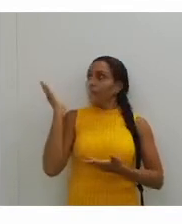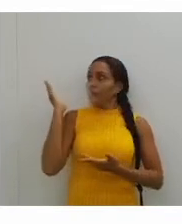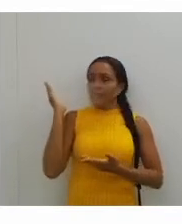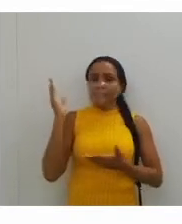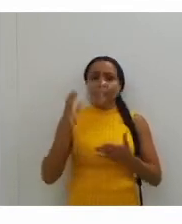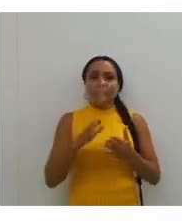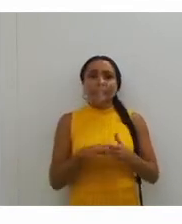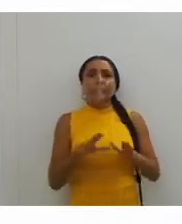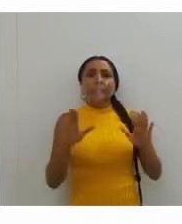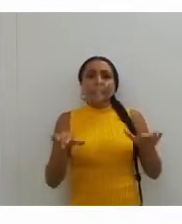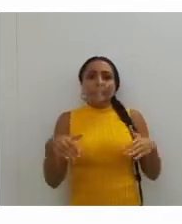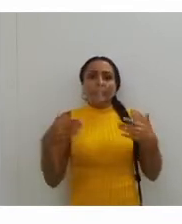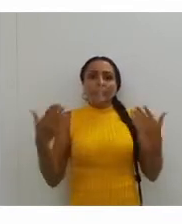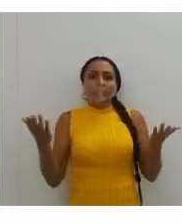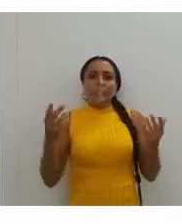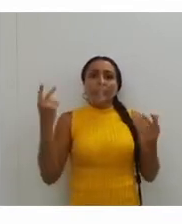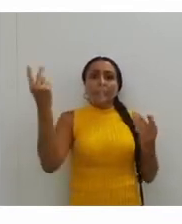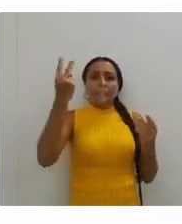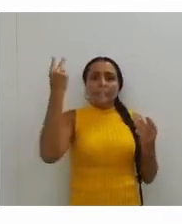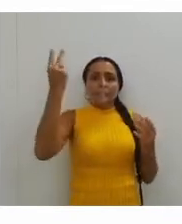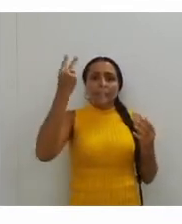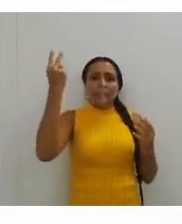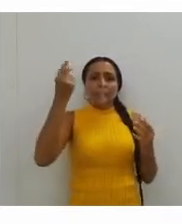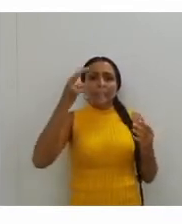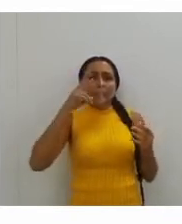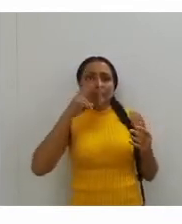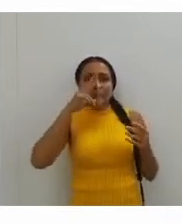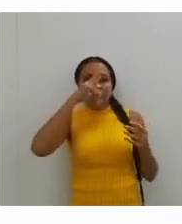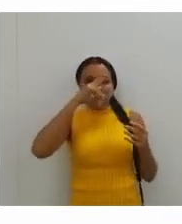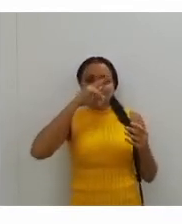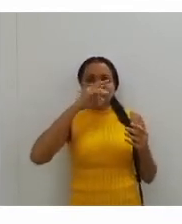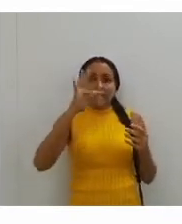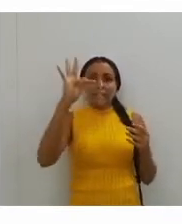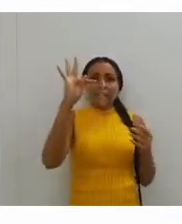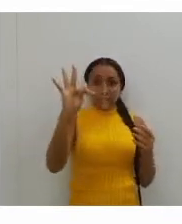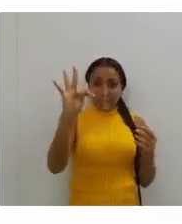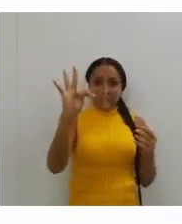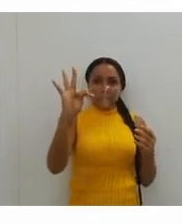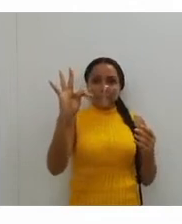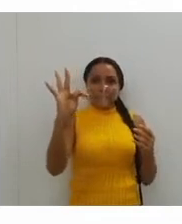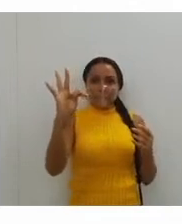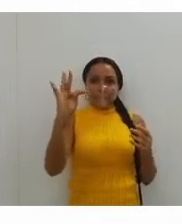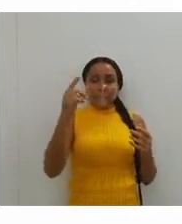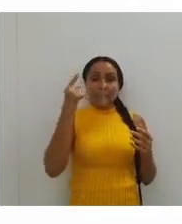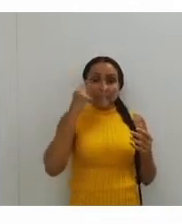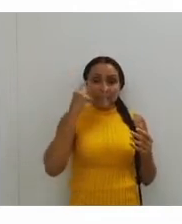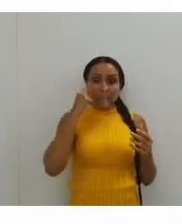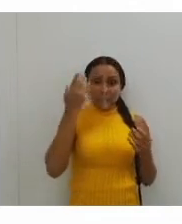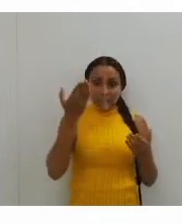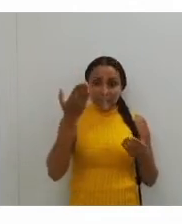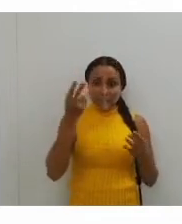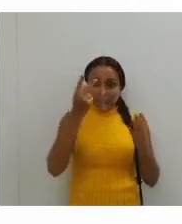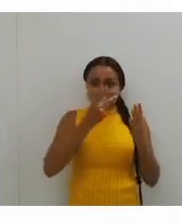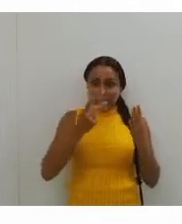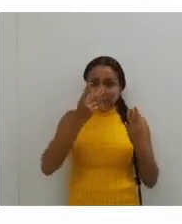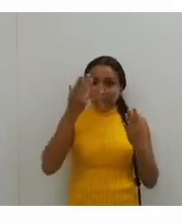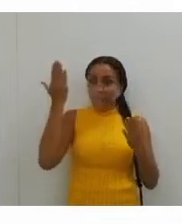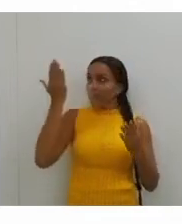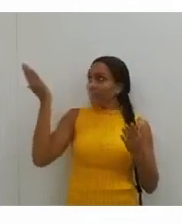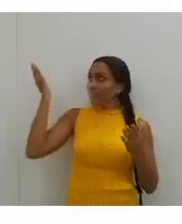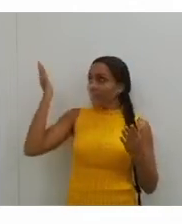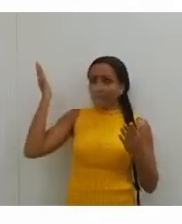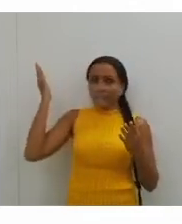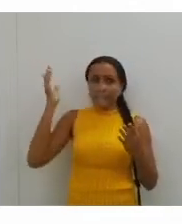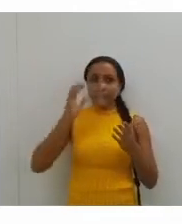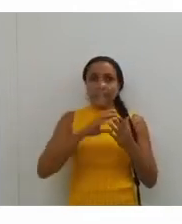pergunta: qual o valor da força de tração? Reparem bem na figura, existe uma